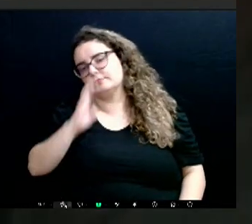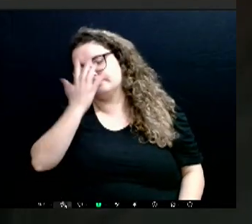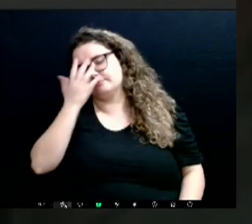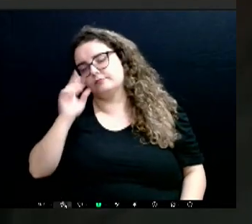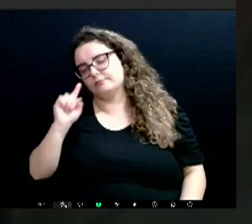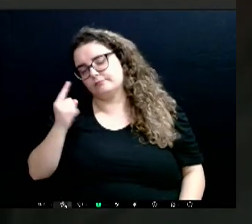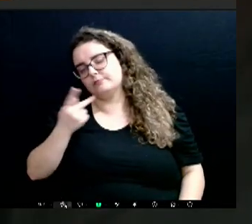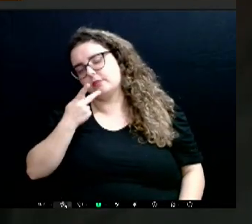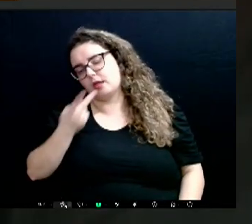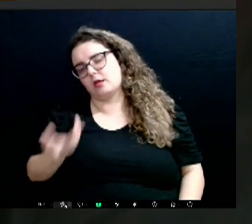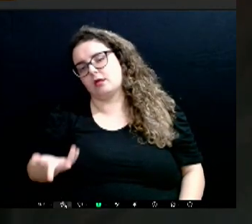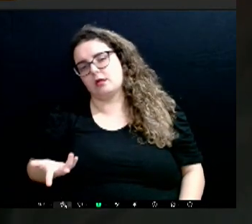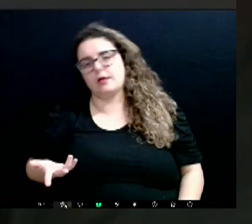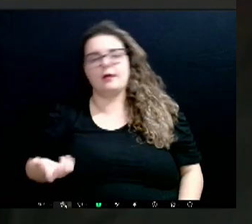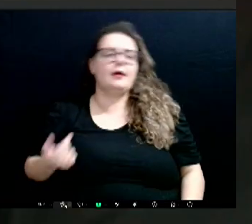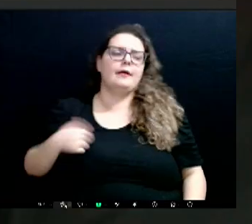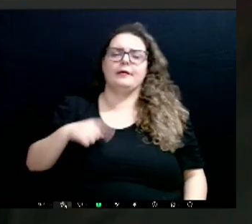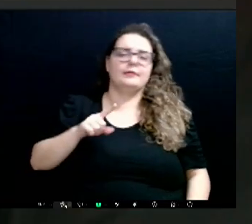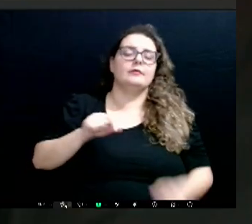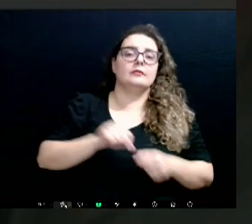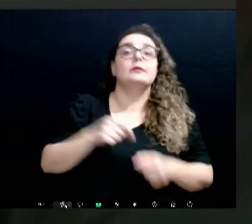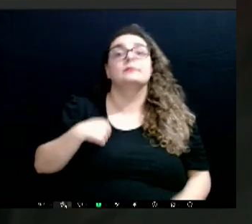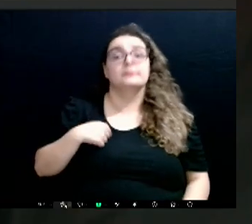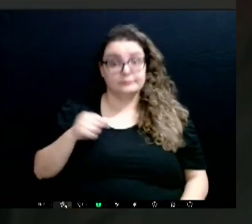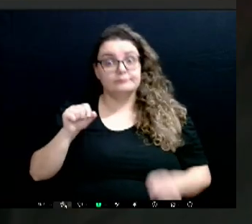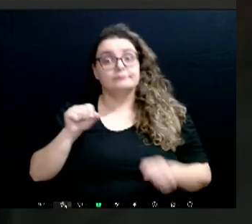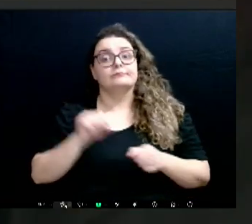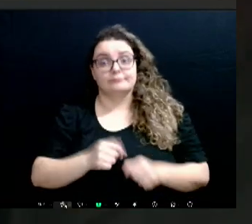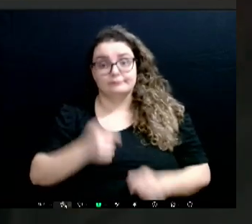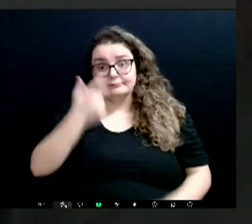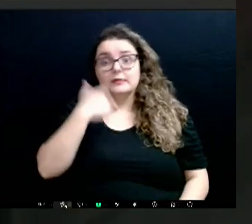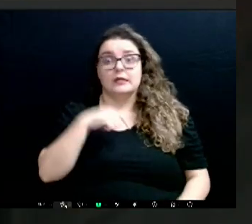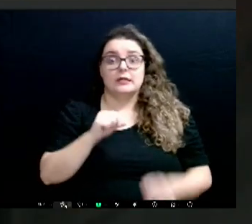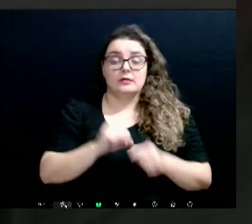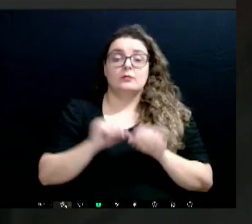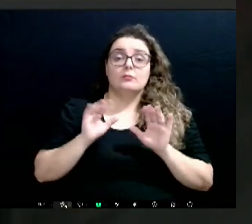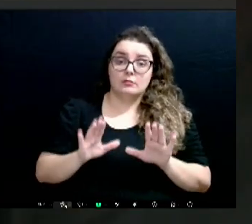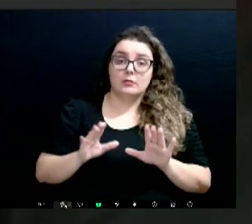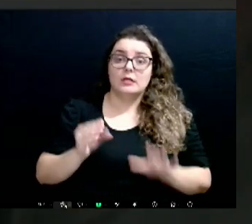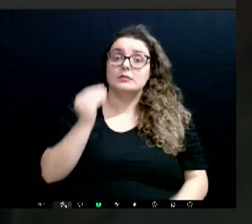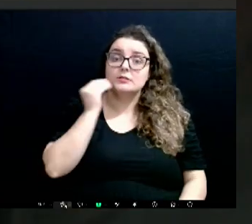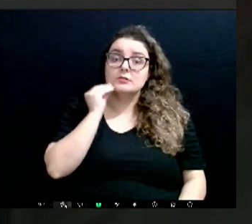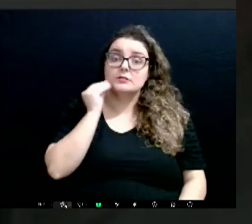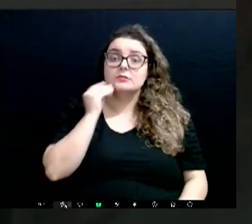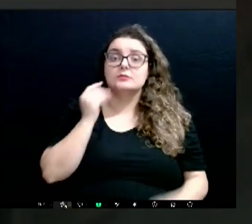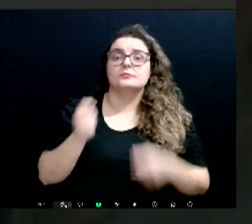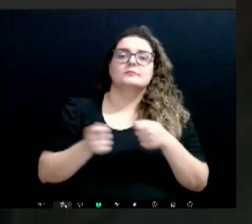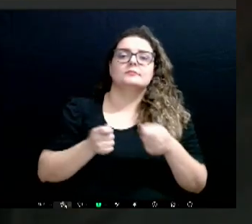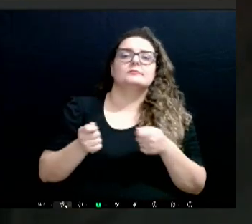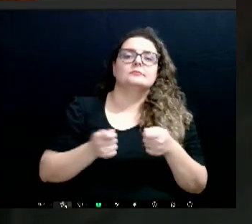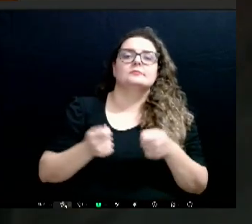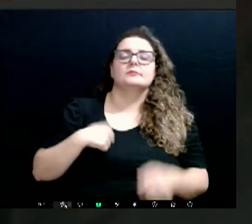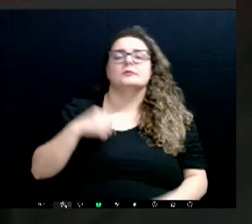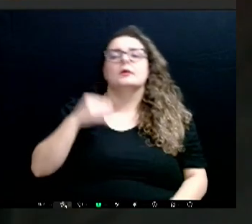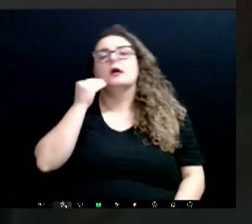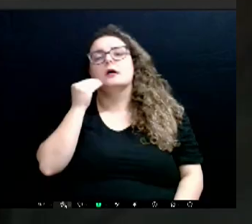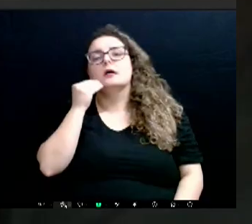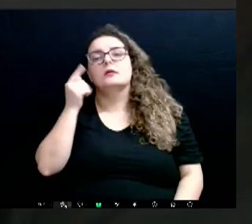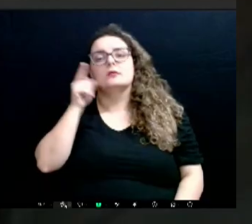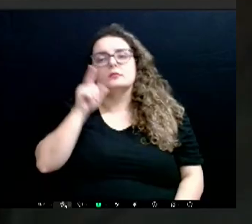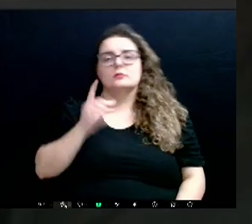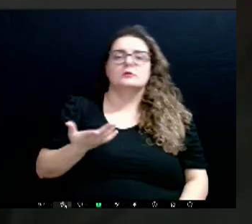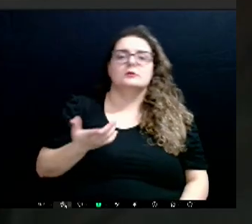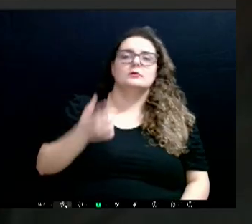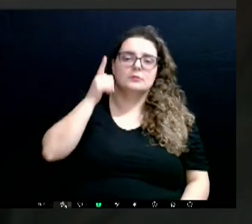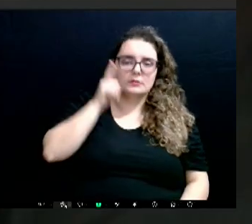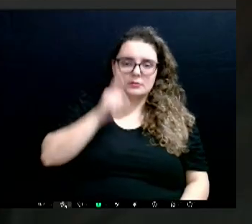Ah, não, eu não faço. Eu faço. Eu faço, mas eu estou tentando, eu estou conseguindo. Tem dia que eu consigo, tudo